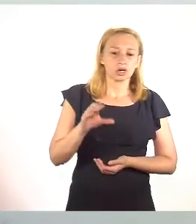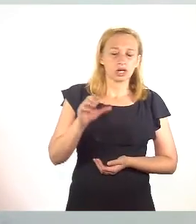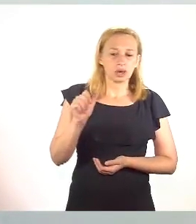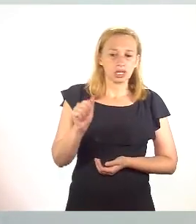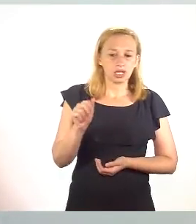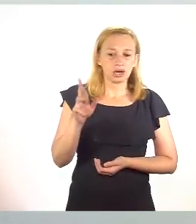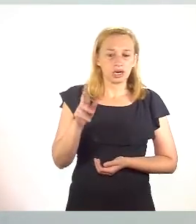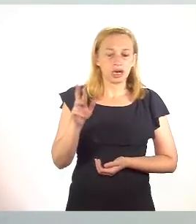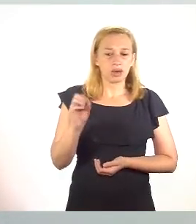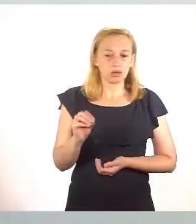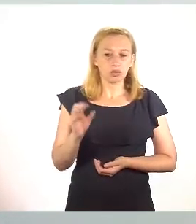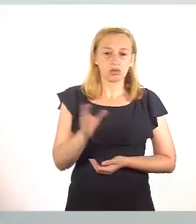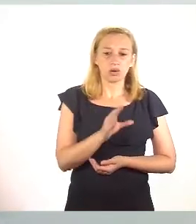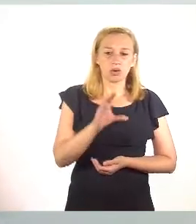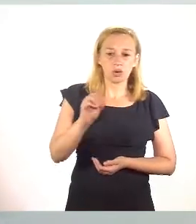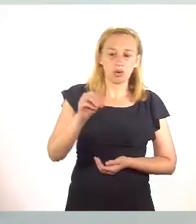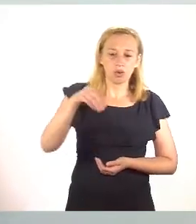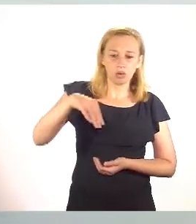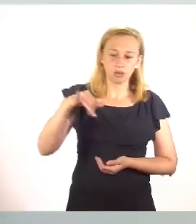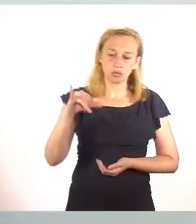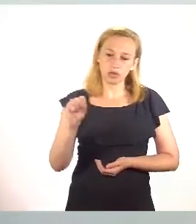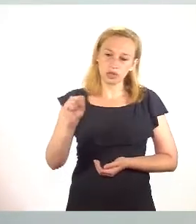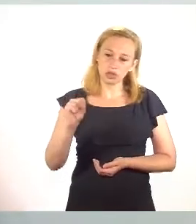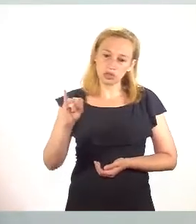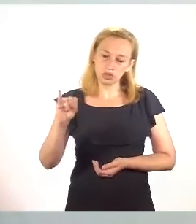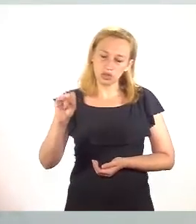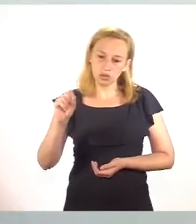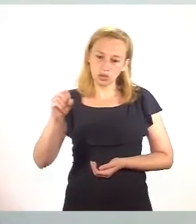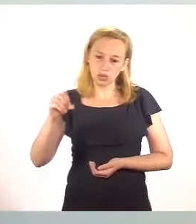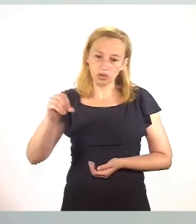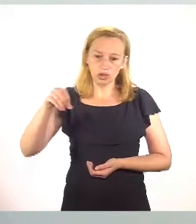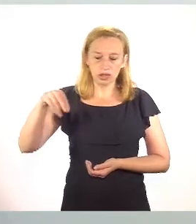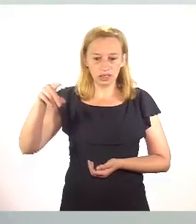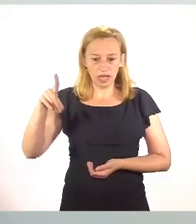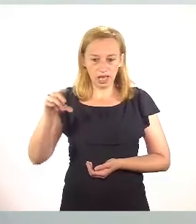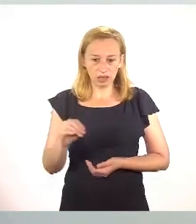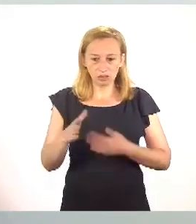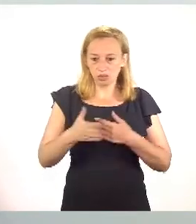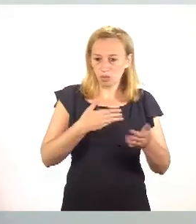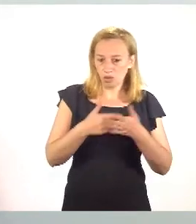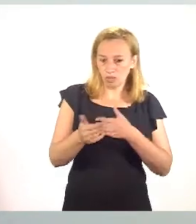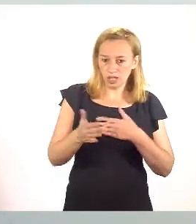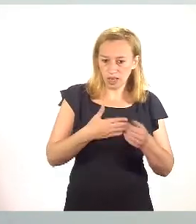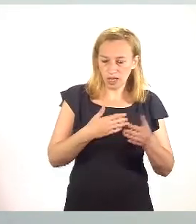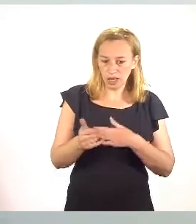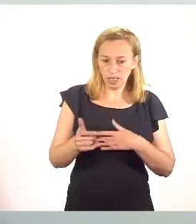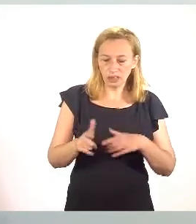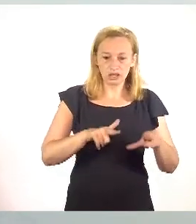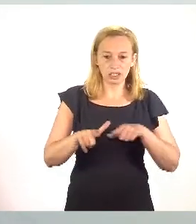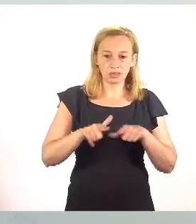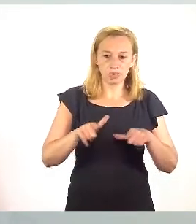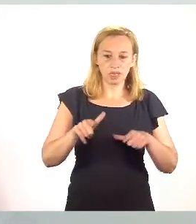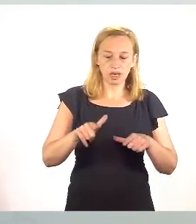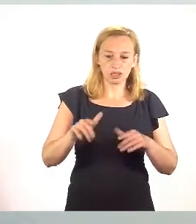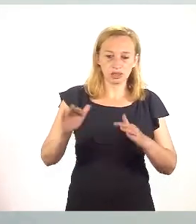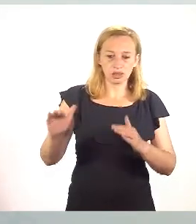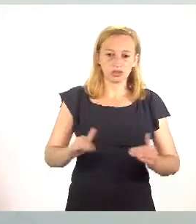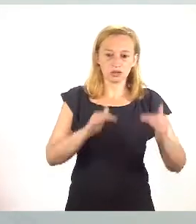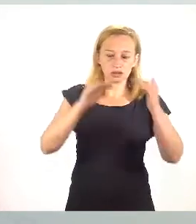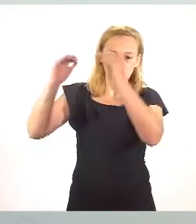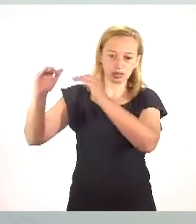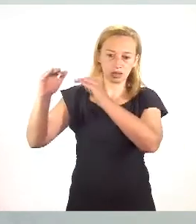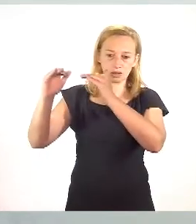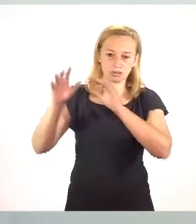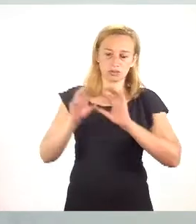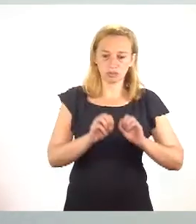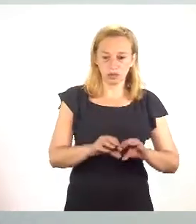carro comissionado tendo qualquer especialidade, tendo nível superior, não tendo nível superior.